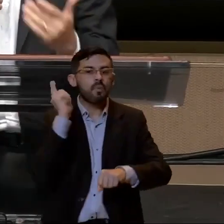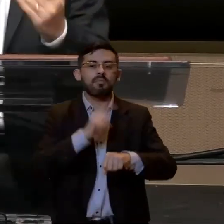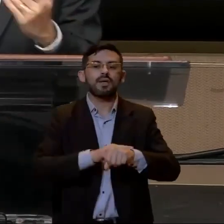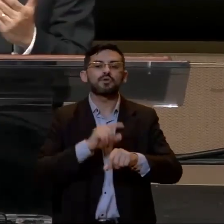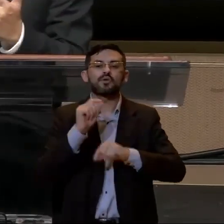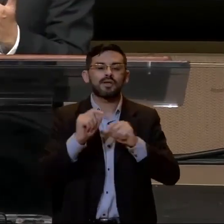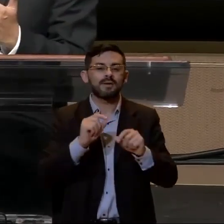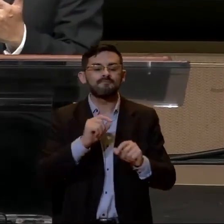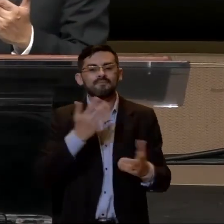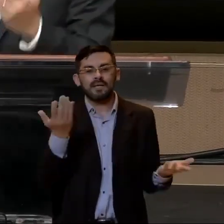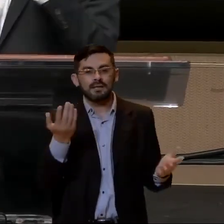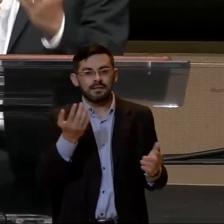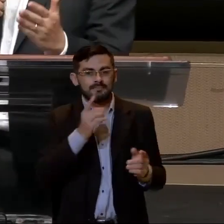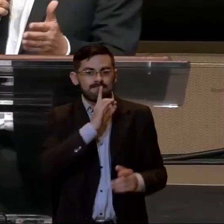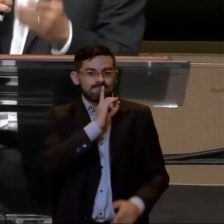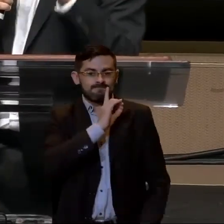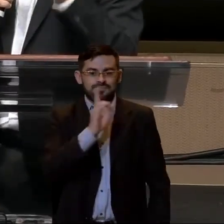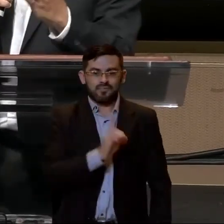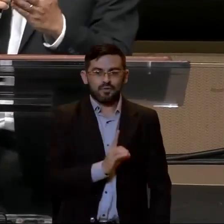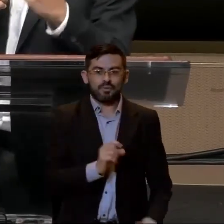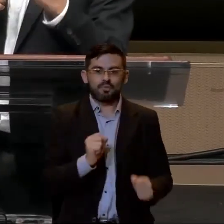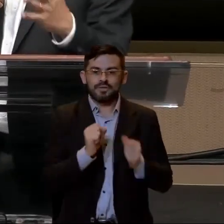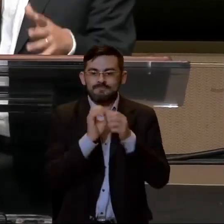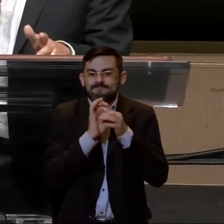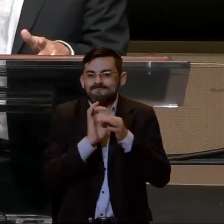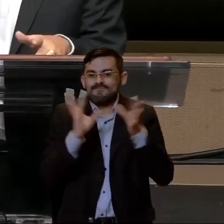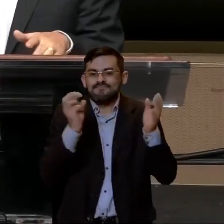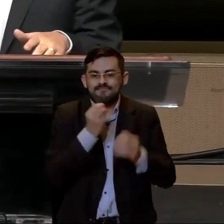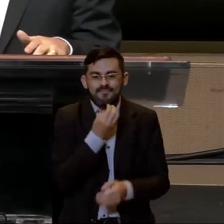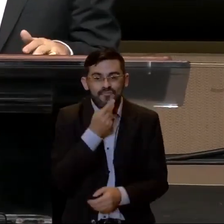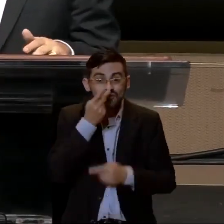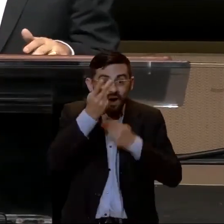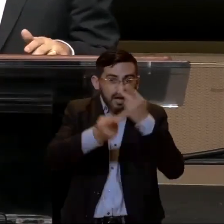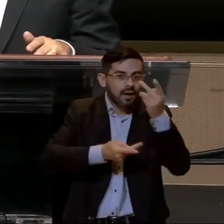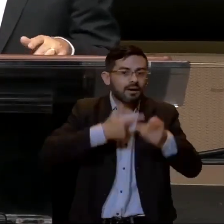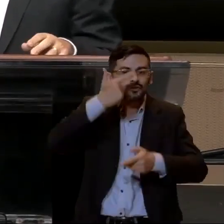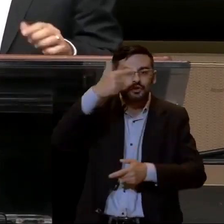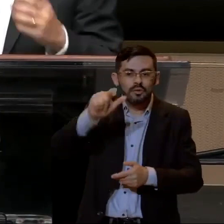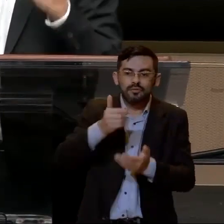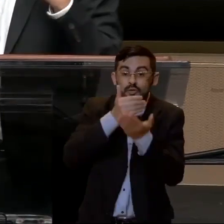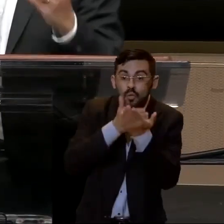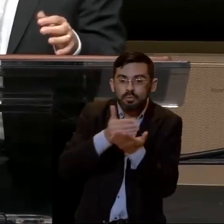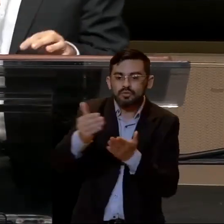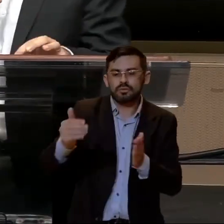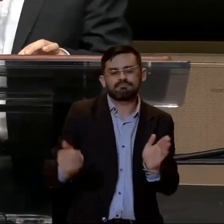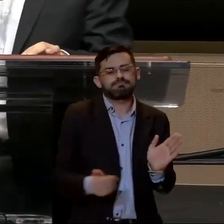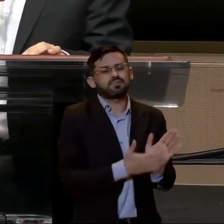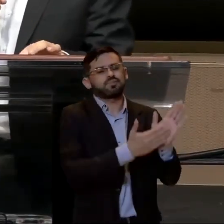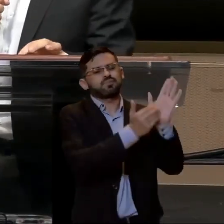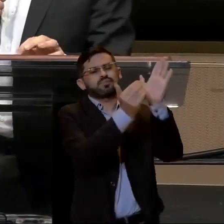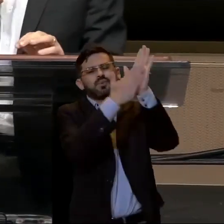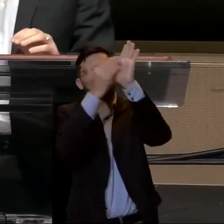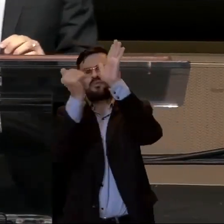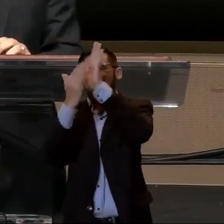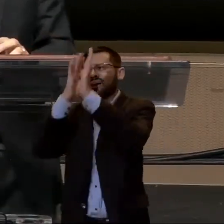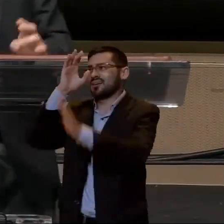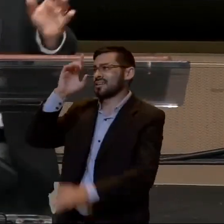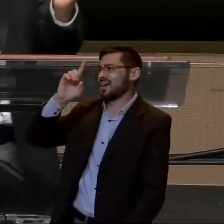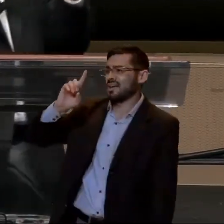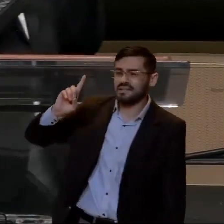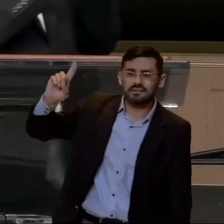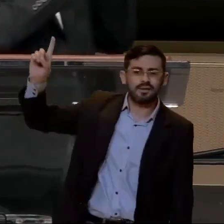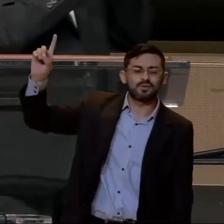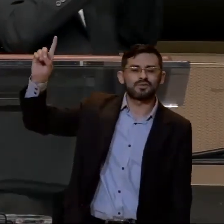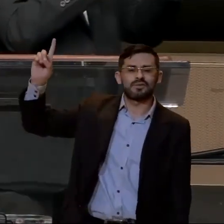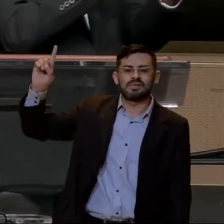momento, Zacarias pôde falar novamente e começou a louvar a Deus.